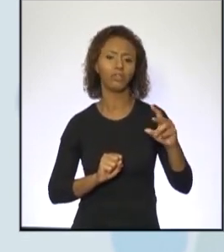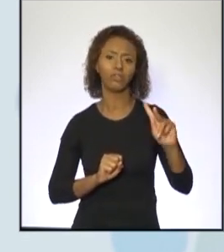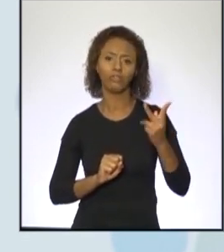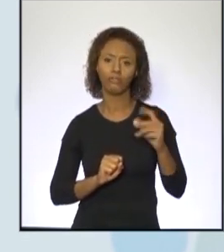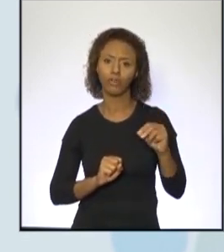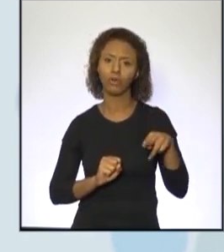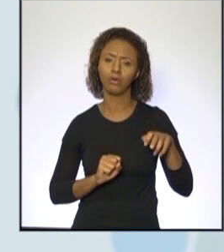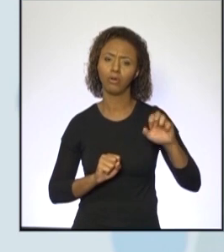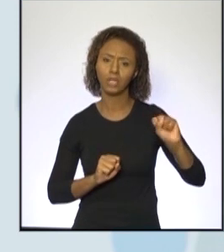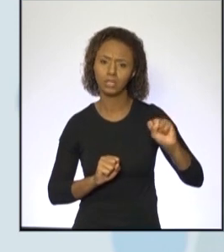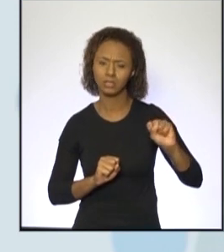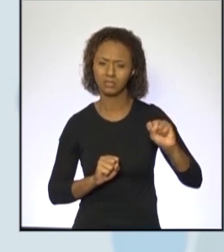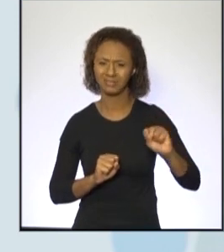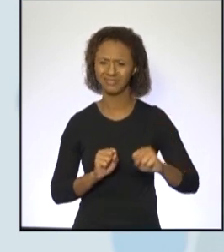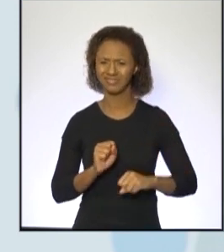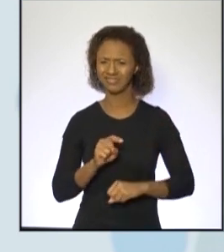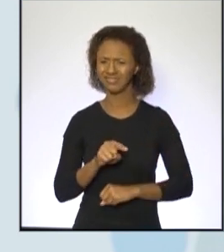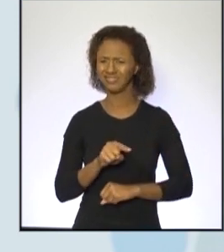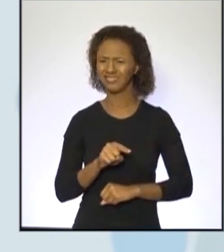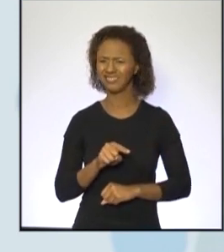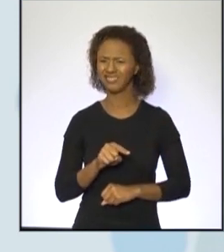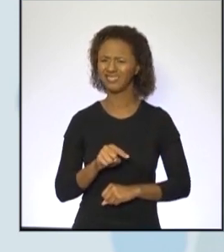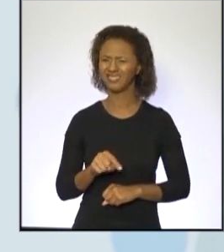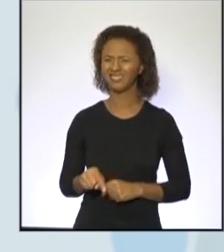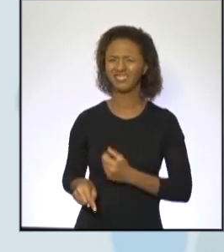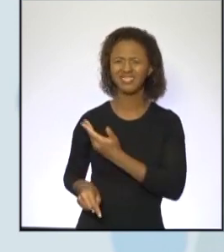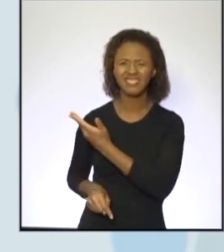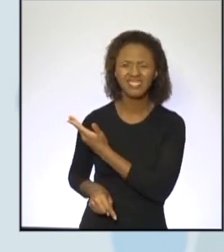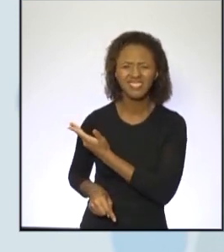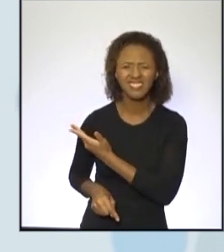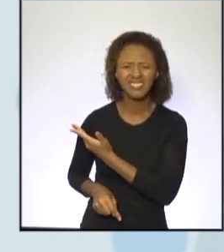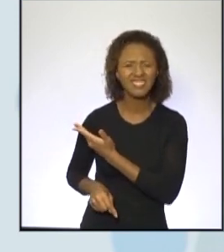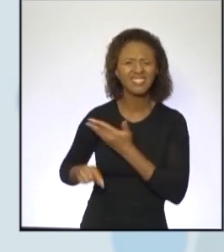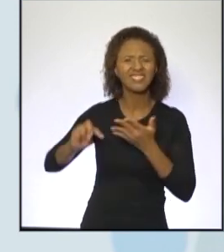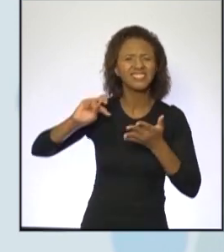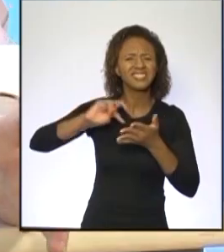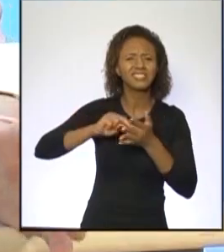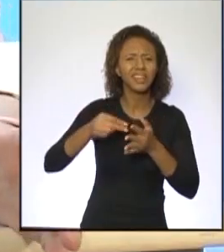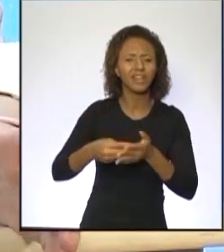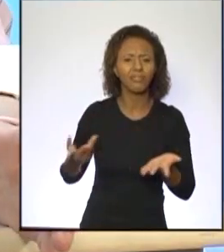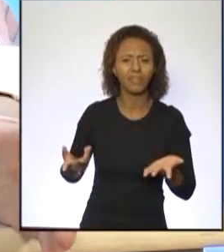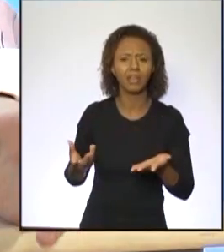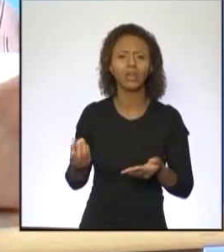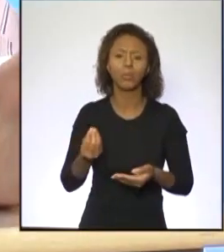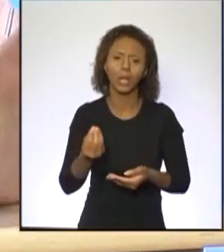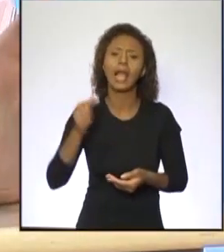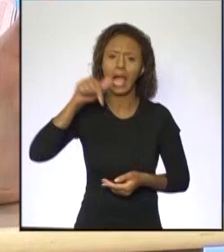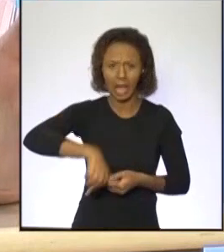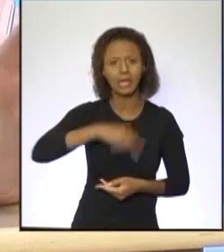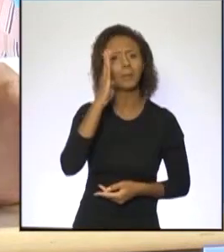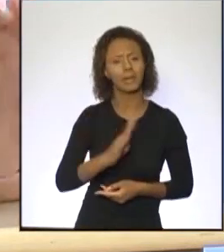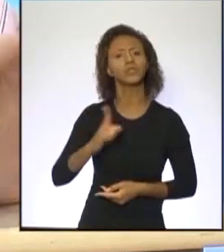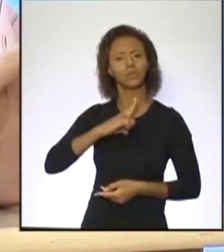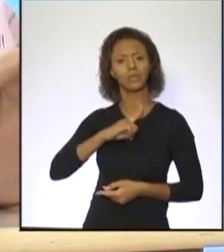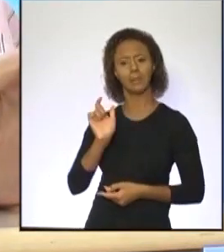outro nome Tem para outro isso nome em pra língua isso? portuguesa, um nome mais conhecido, porque a gente usa até headphone aqui também,